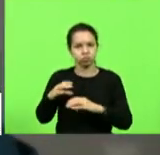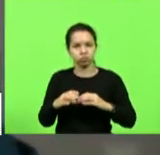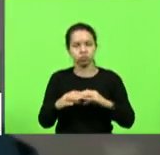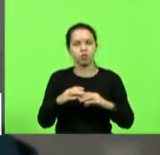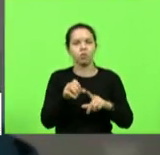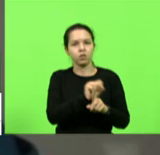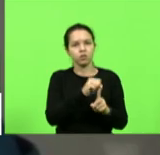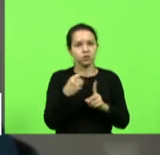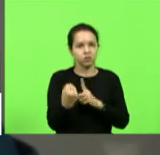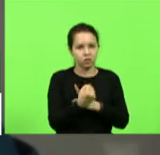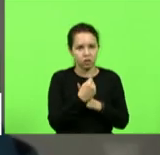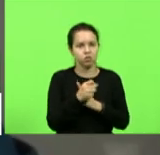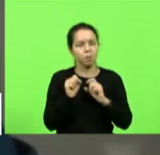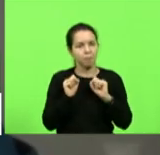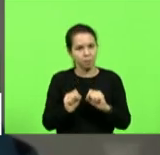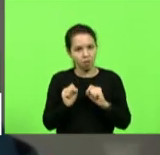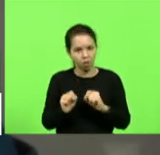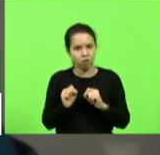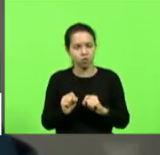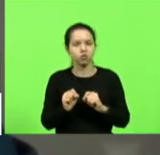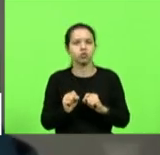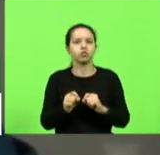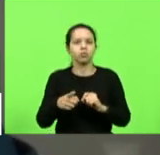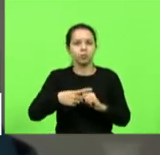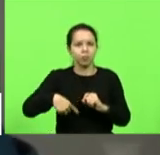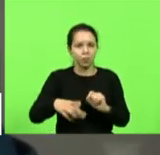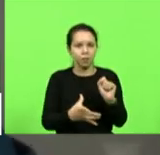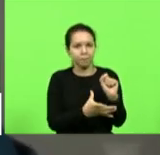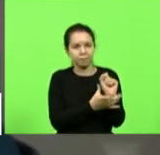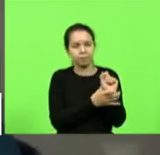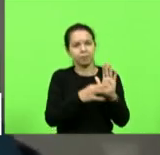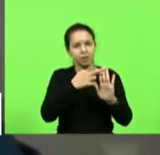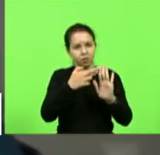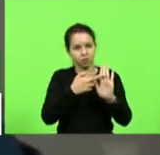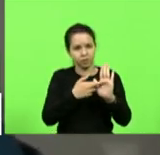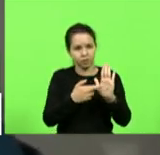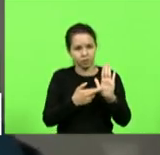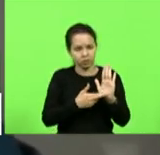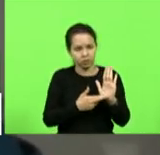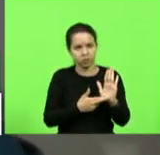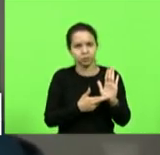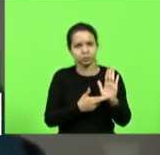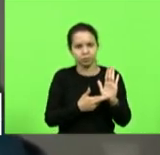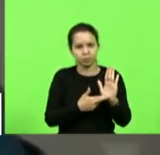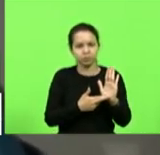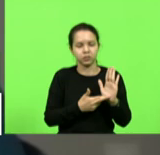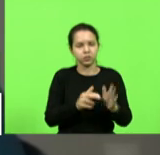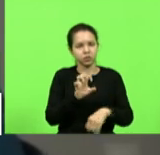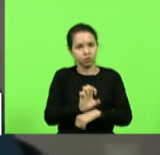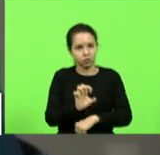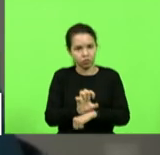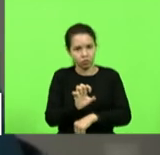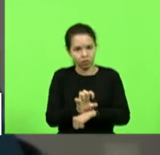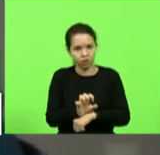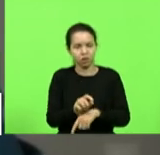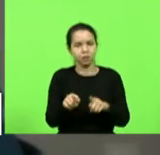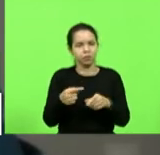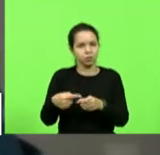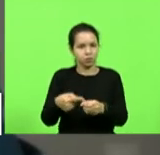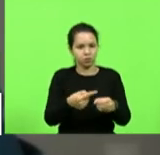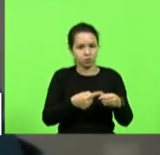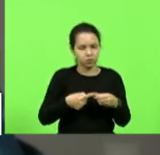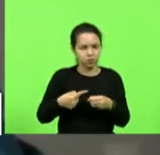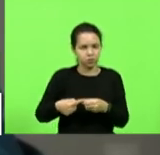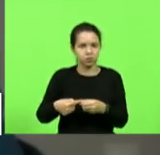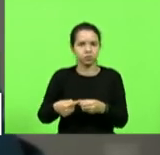e ela pode servir com certeza de subsídio para a gente garantir a regulamentação no estado, né, e nos municípios.